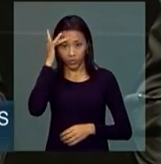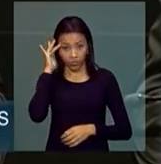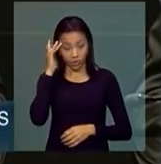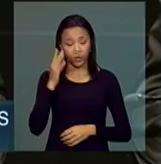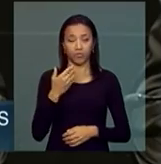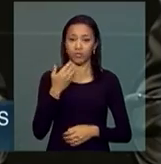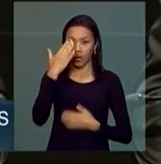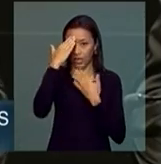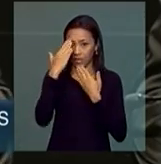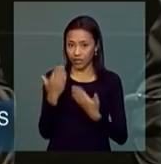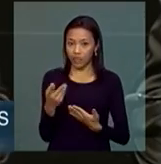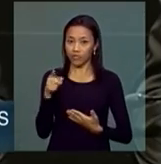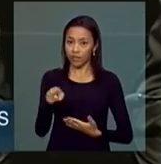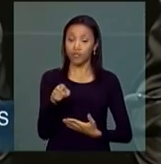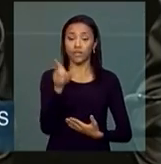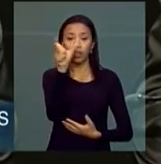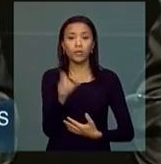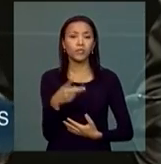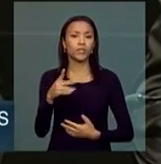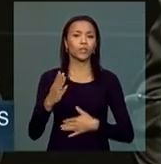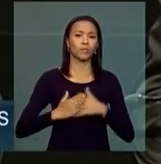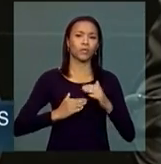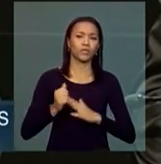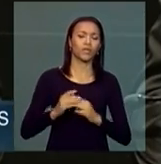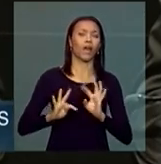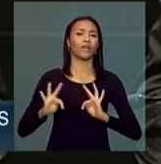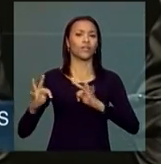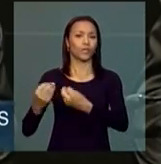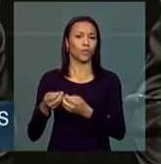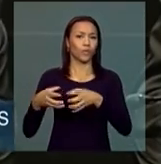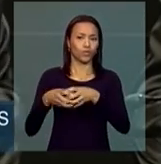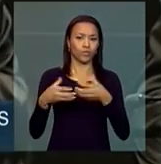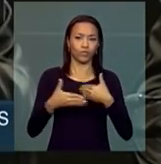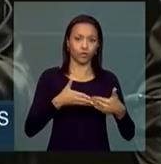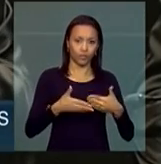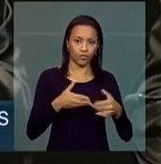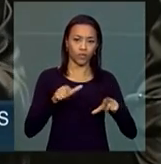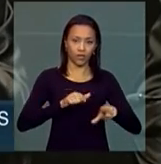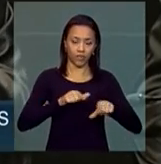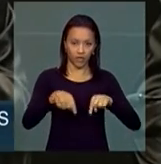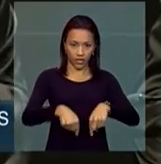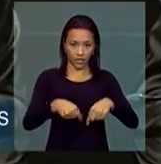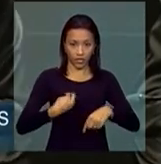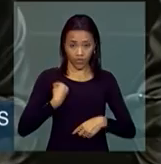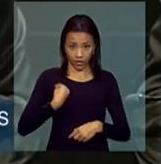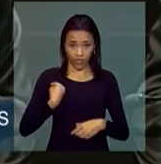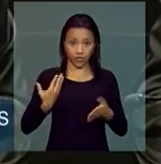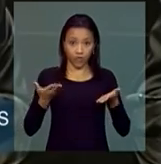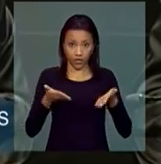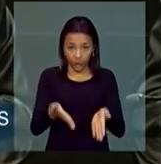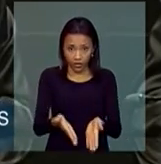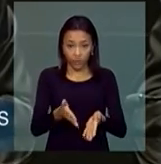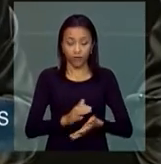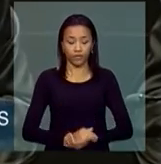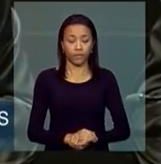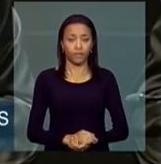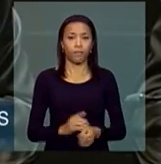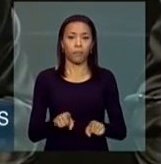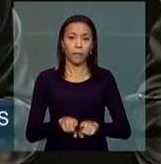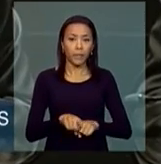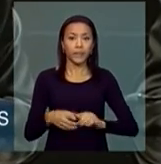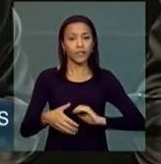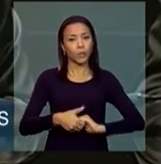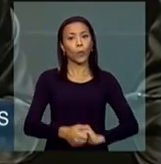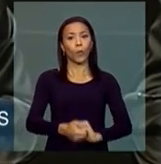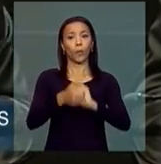sua parceria, toda a sua equipe, das várias pessoas que estão aqui nessa sala, nesse momento, cumprimentar